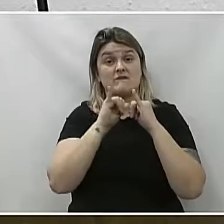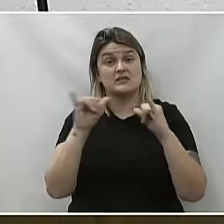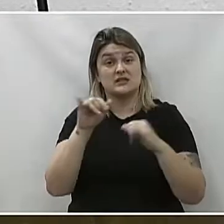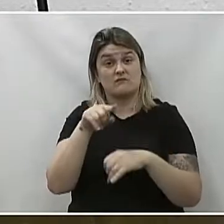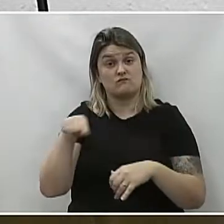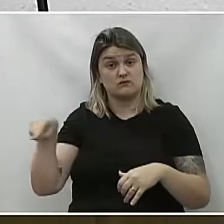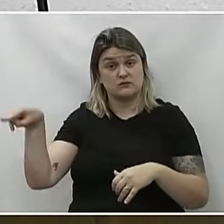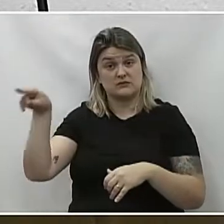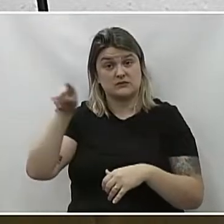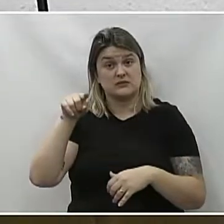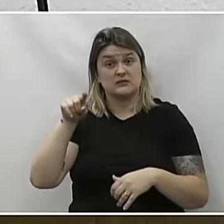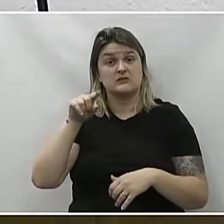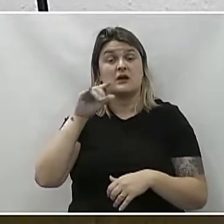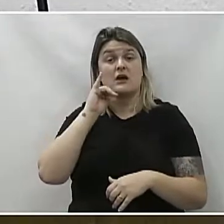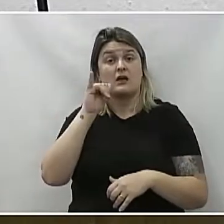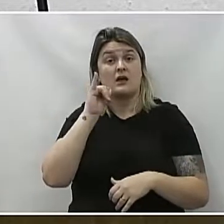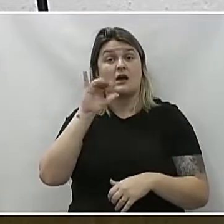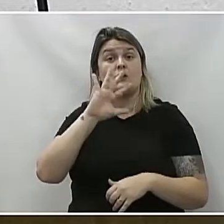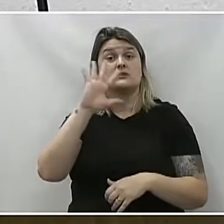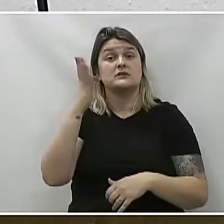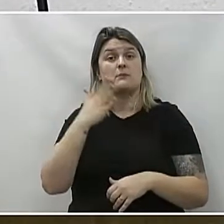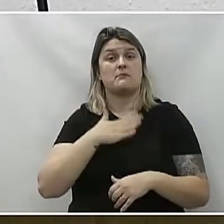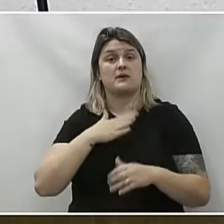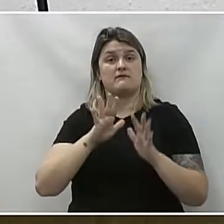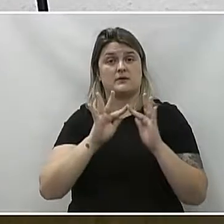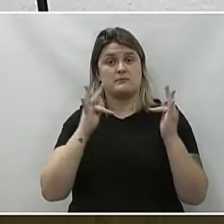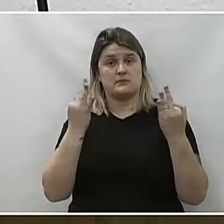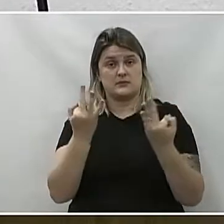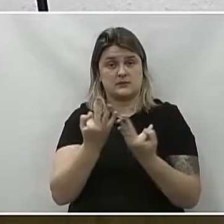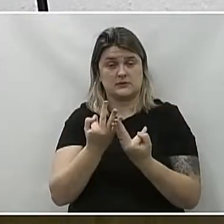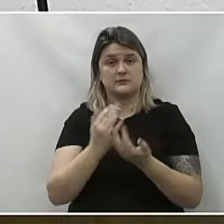vocês, um relato do que aconteceu na minha família,